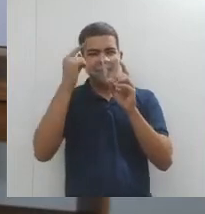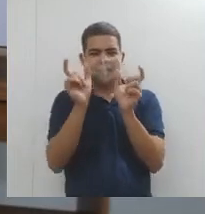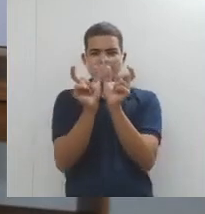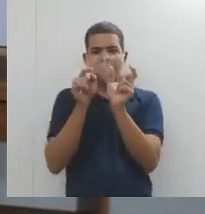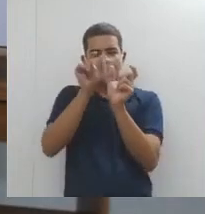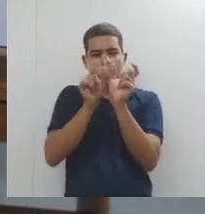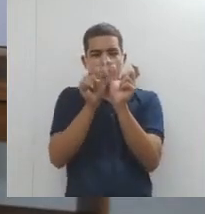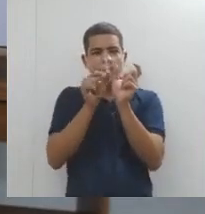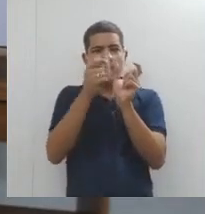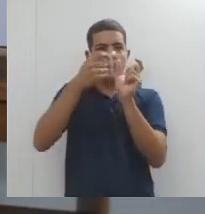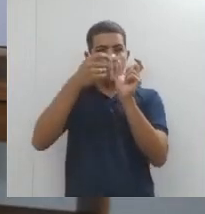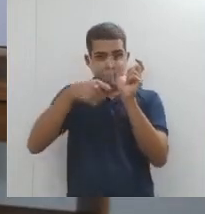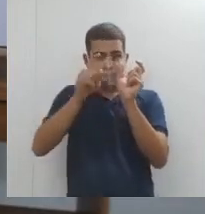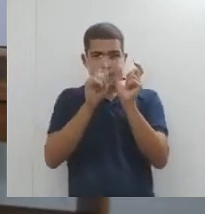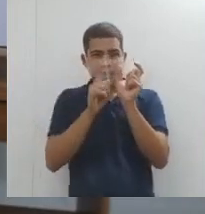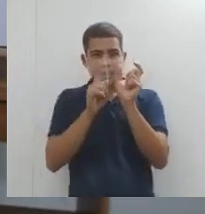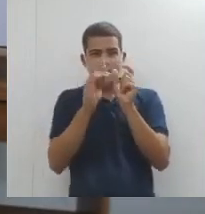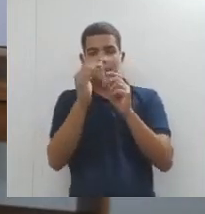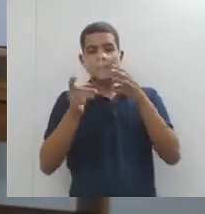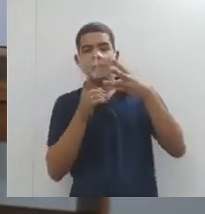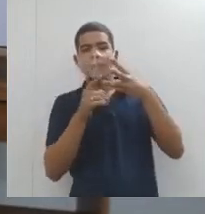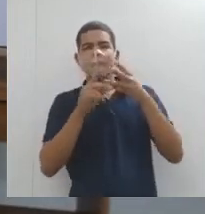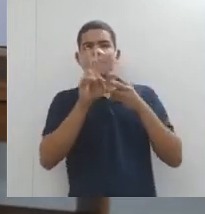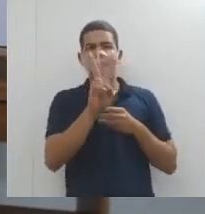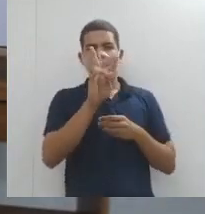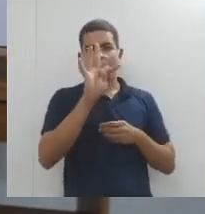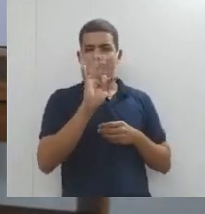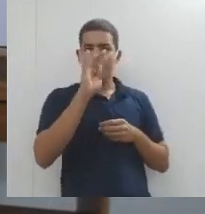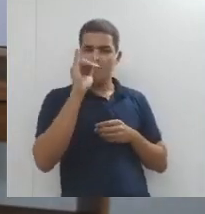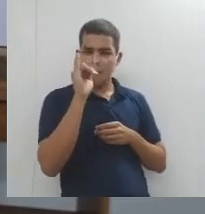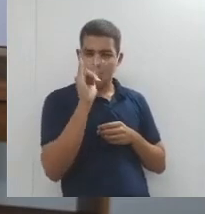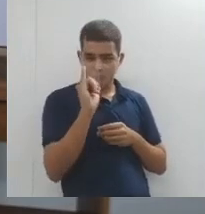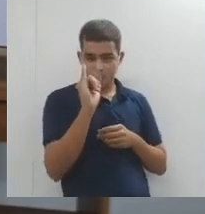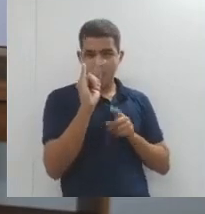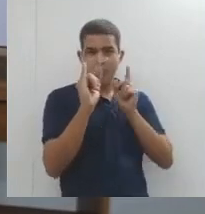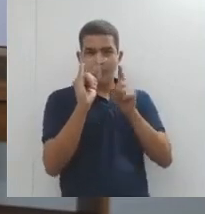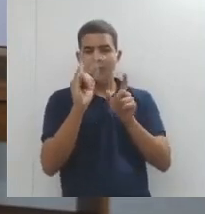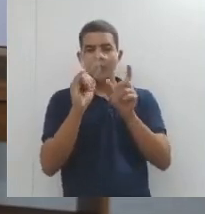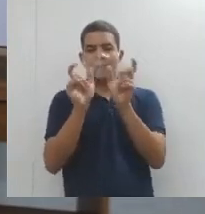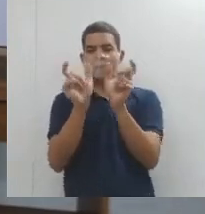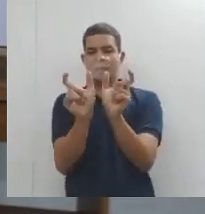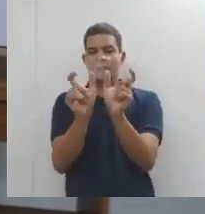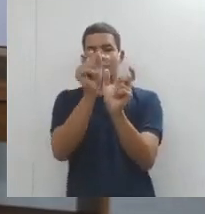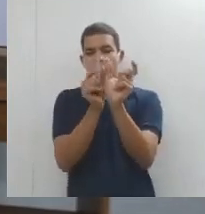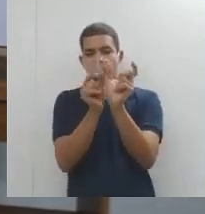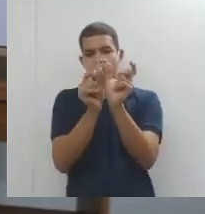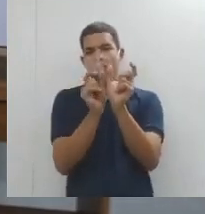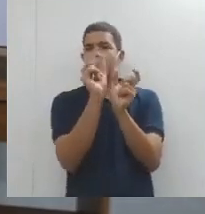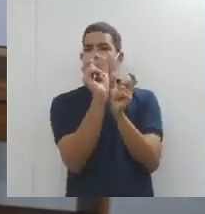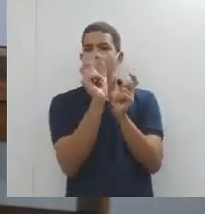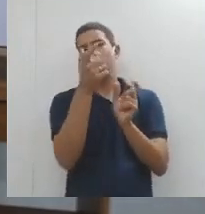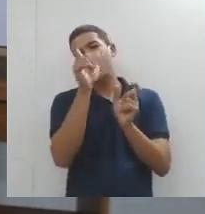de uma preposição, precisa do auxílio de uma preposição para se ligar ao seu complemento, certo? Intransitivo, transitivo